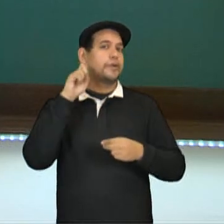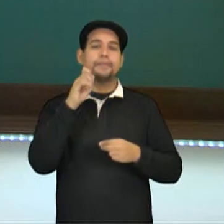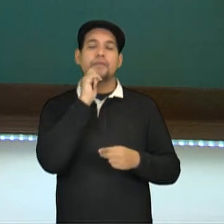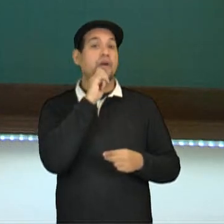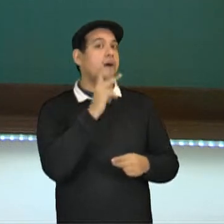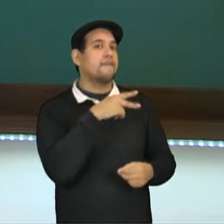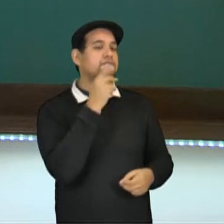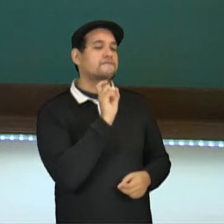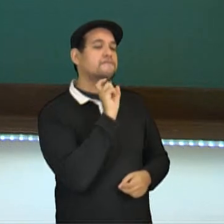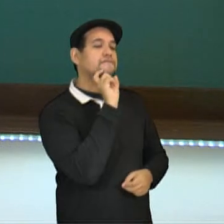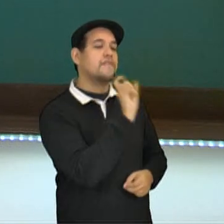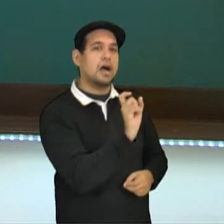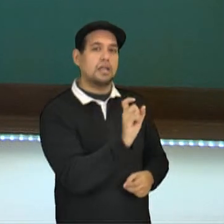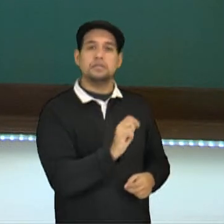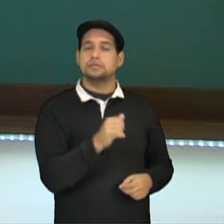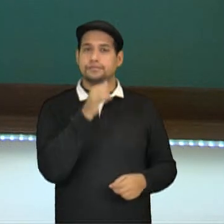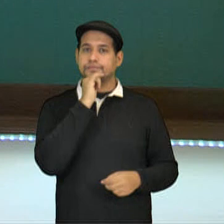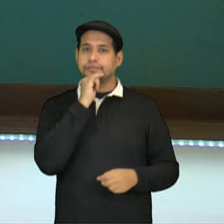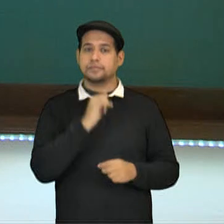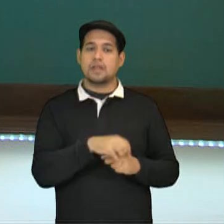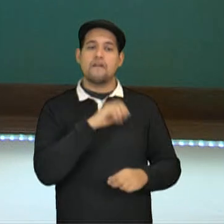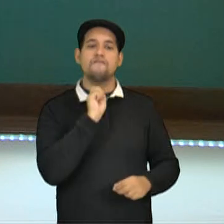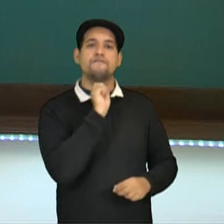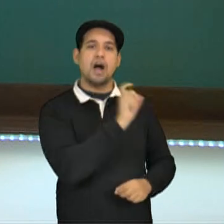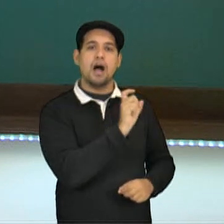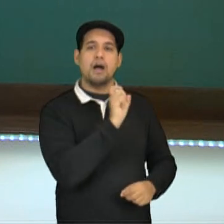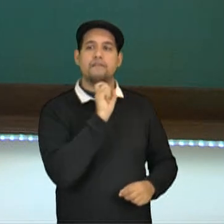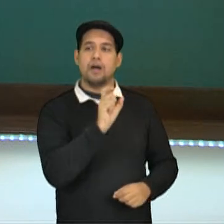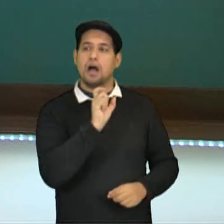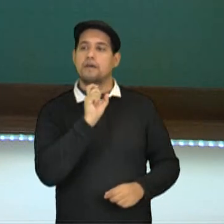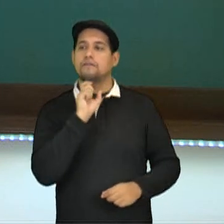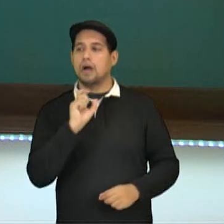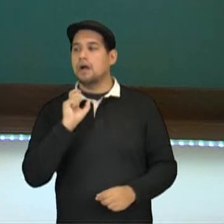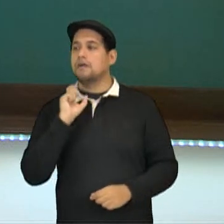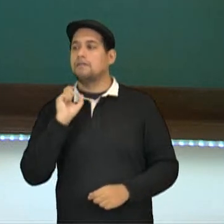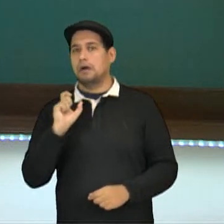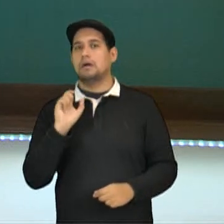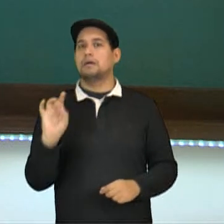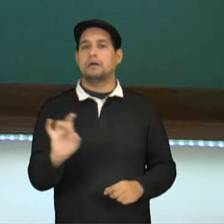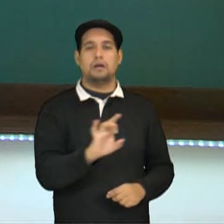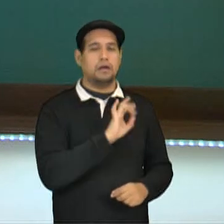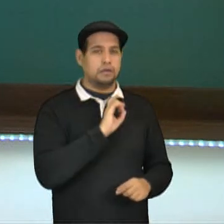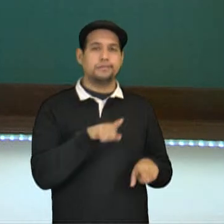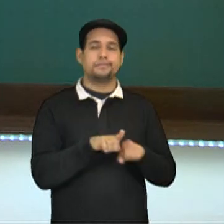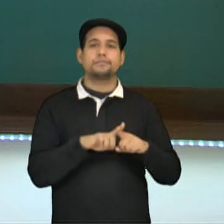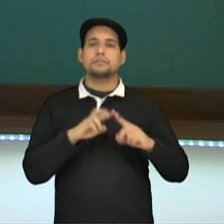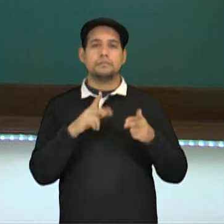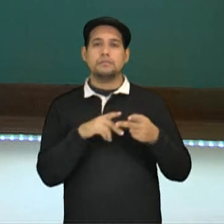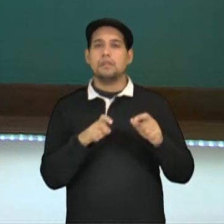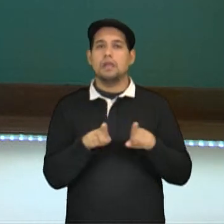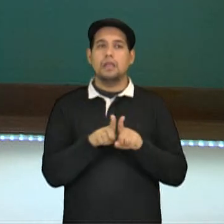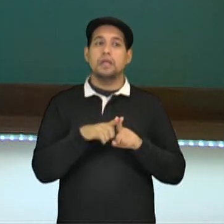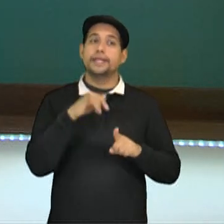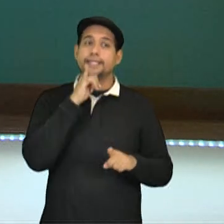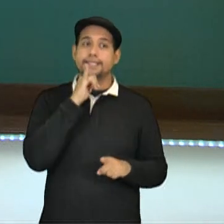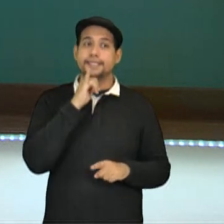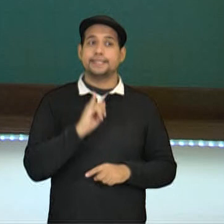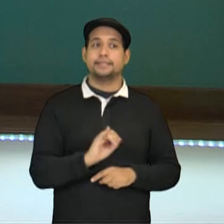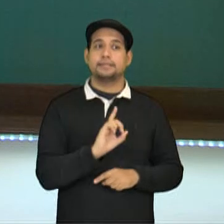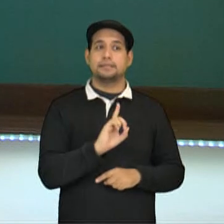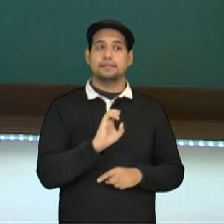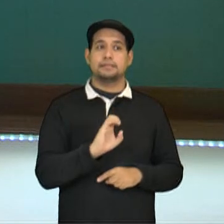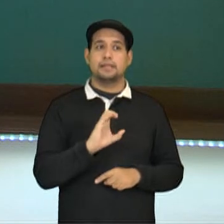a divisão dela é um pouco diferente daquela divisão de sílabas comum que nós fazemos nas palavras. E veja só,